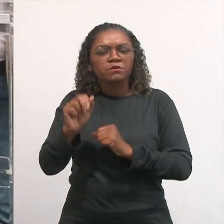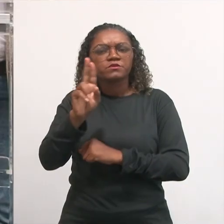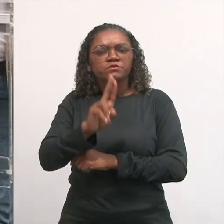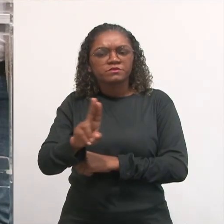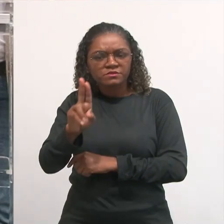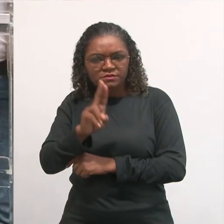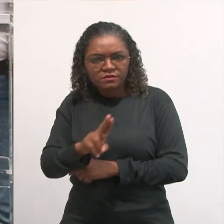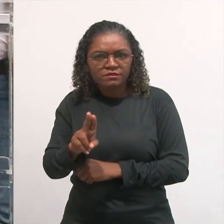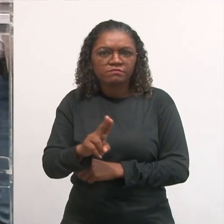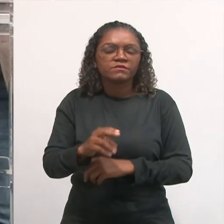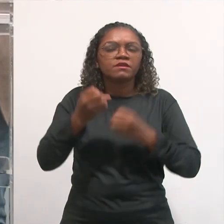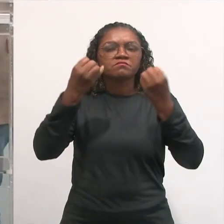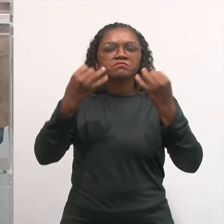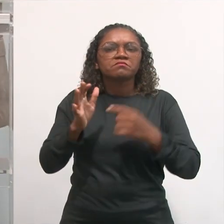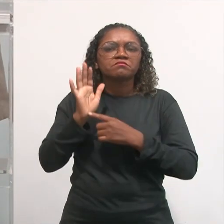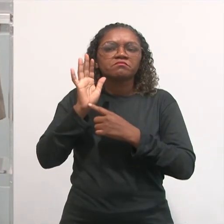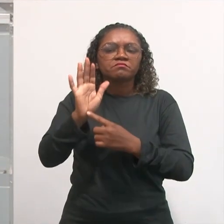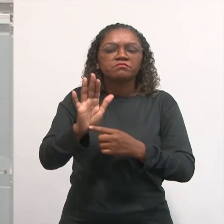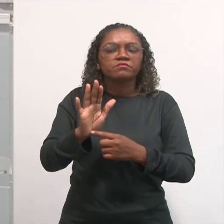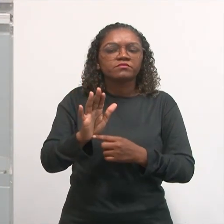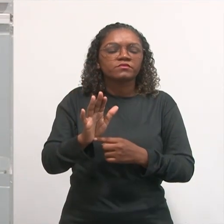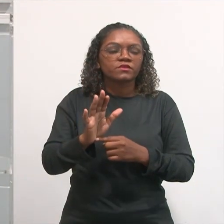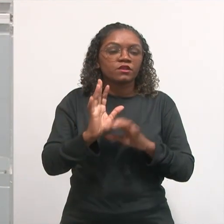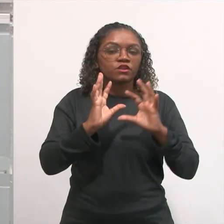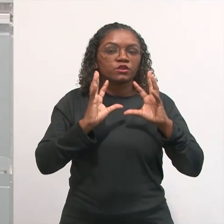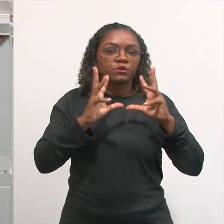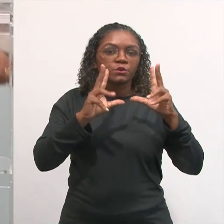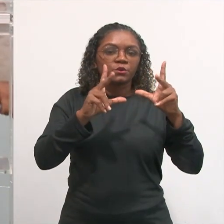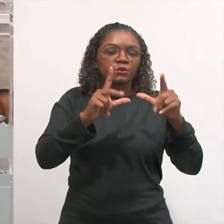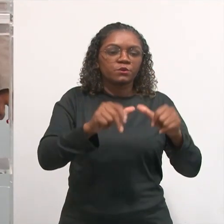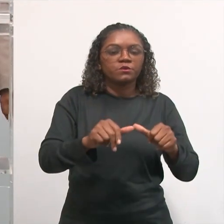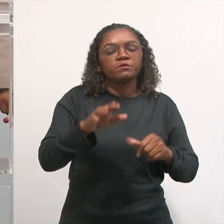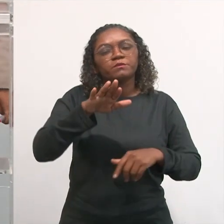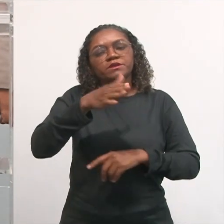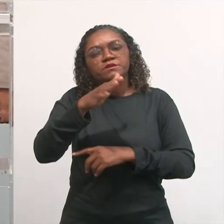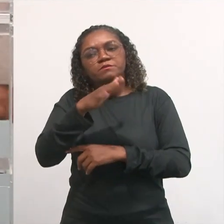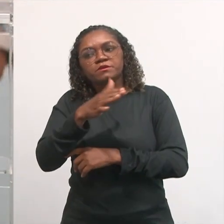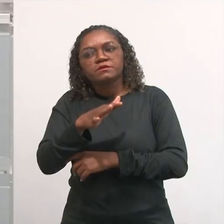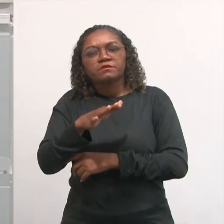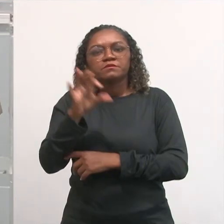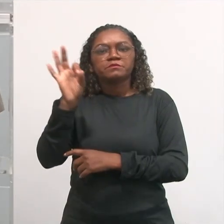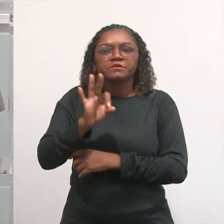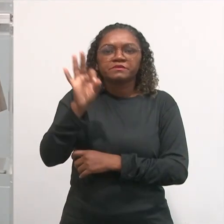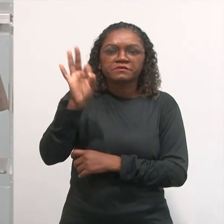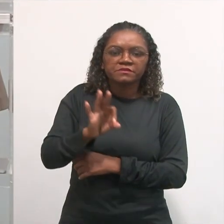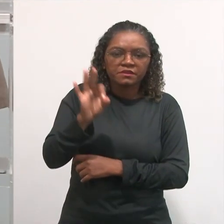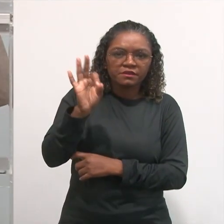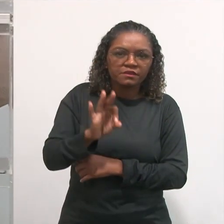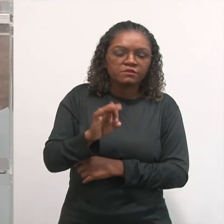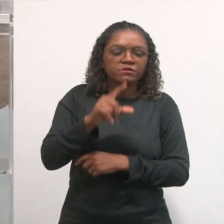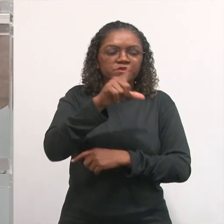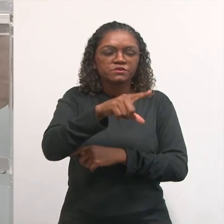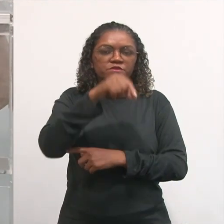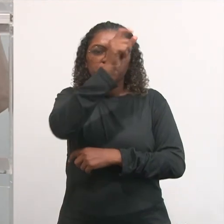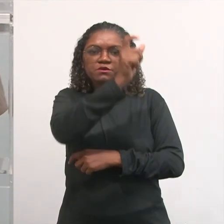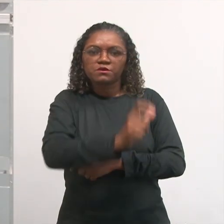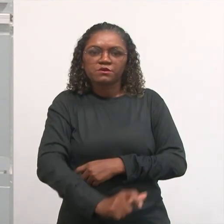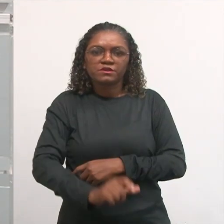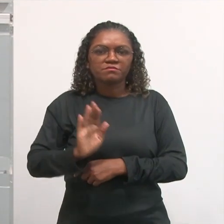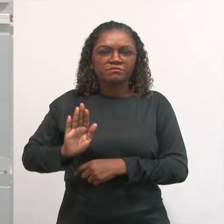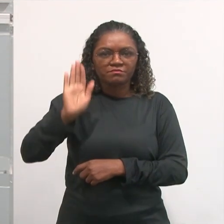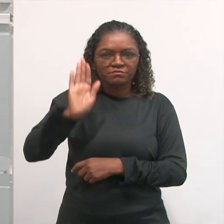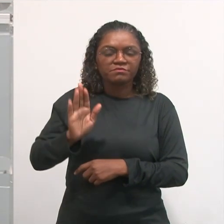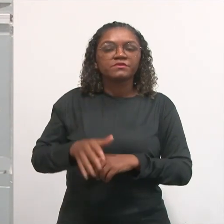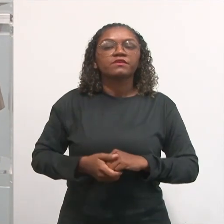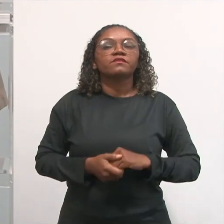toda a população de Porto Velho vota daquela forma, que tantos por cento vota no candidato X, tantos por cento vota no candidato